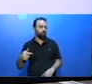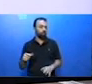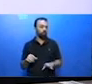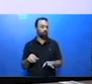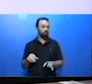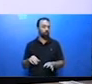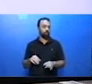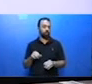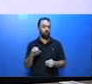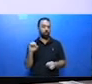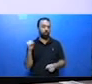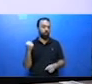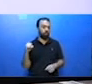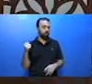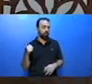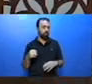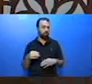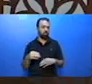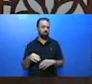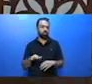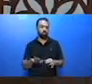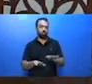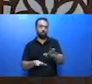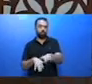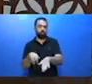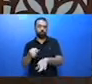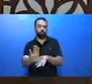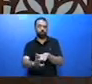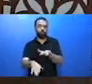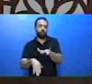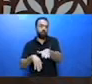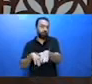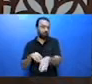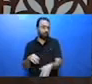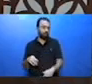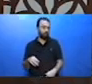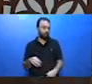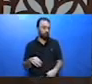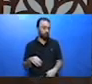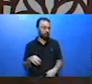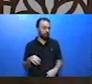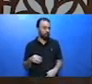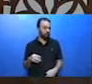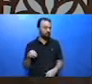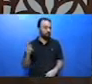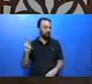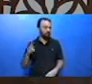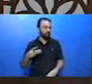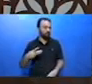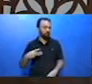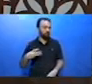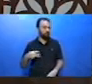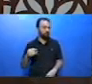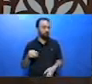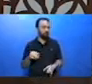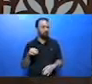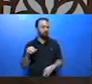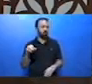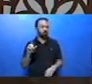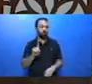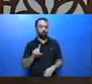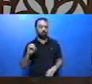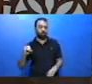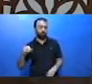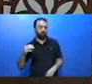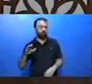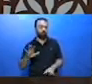Por que será que o Pedro usou menos passos que o Victor Hugo? Vamos